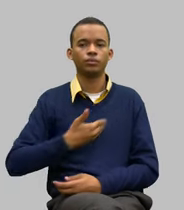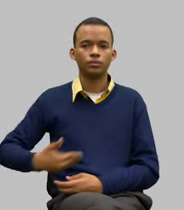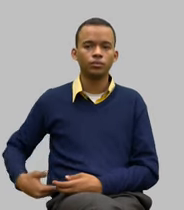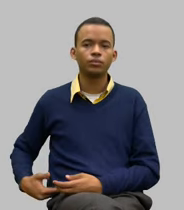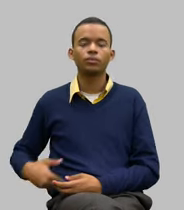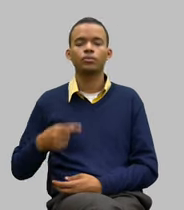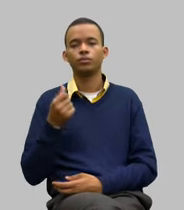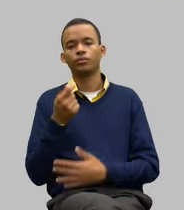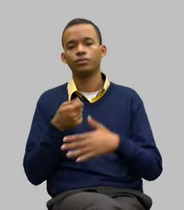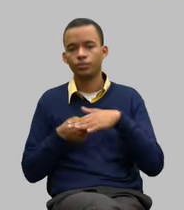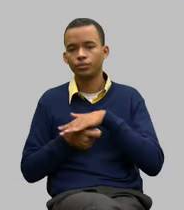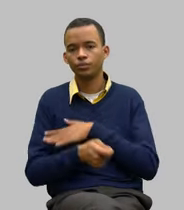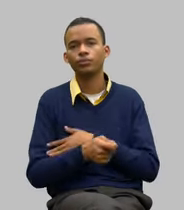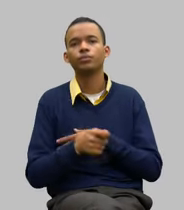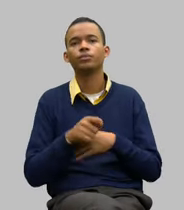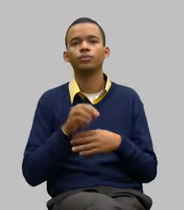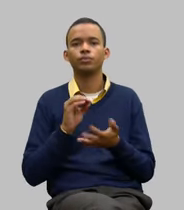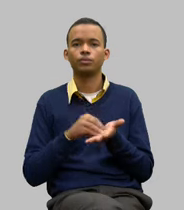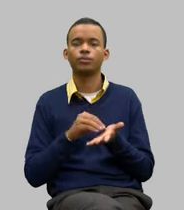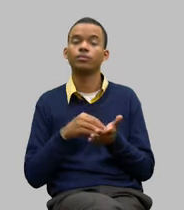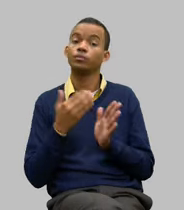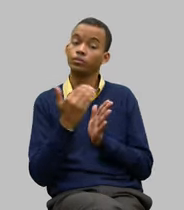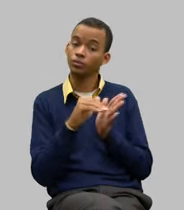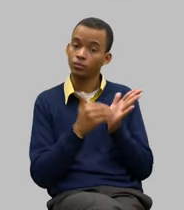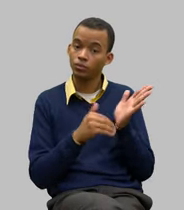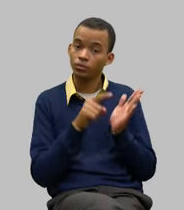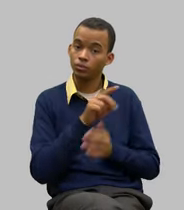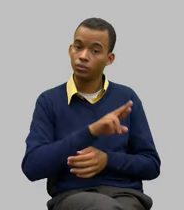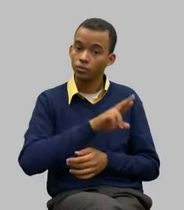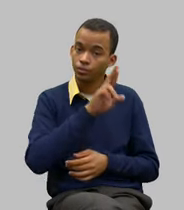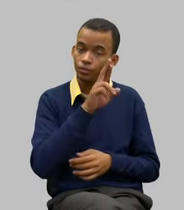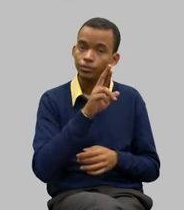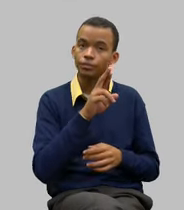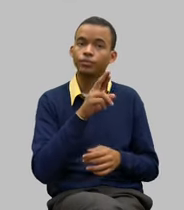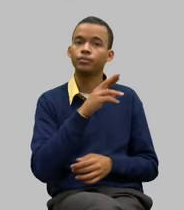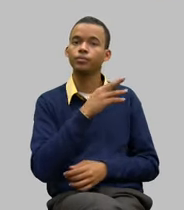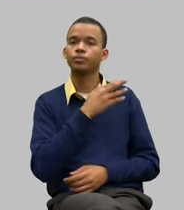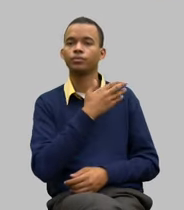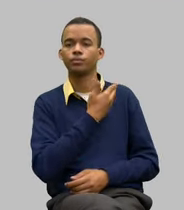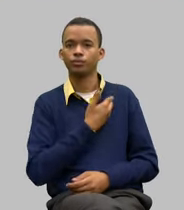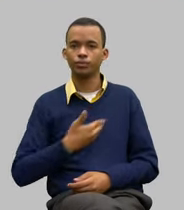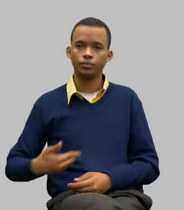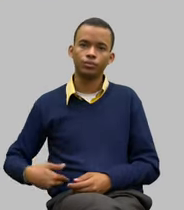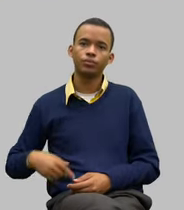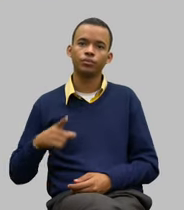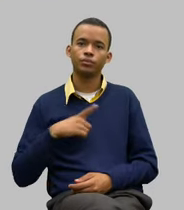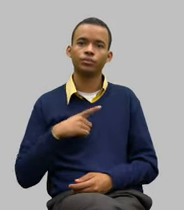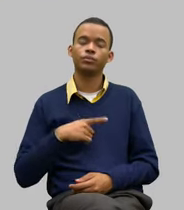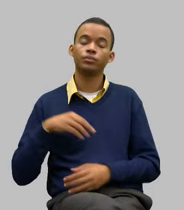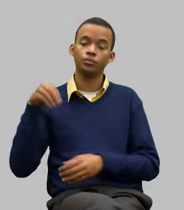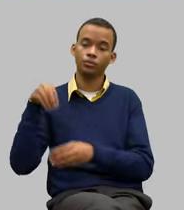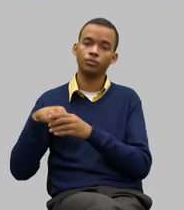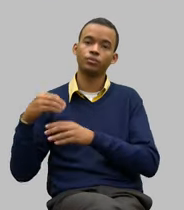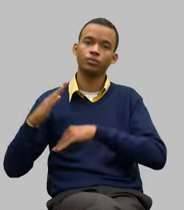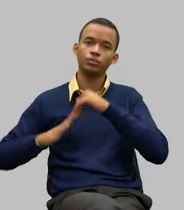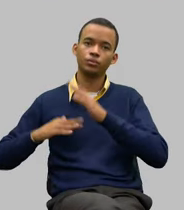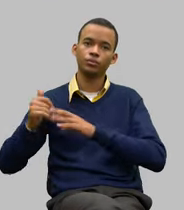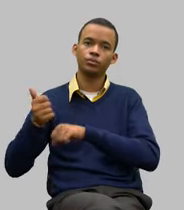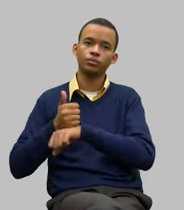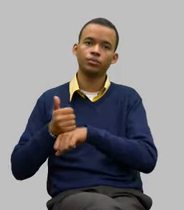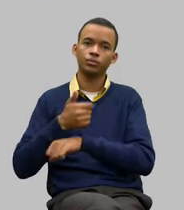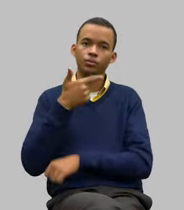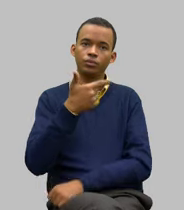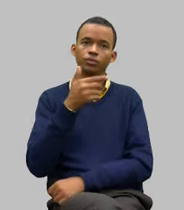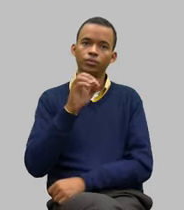uma secretaria do porte que o Senhor tem secretaria com aqui com mais de 20.000 servidores que o senhor fez a exposição Logo no